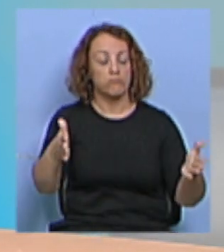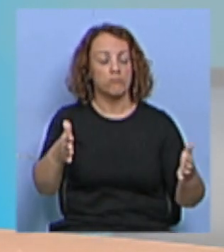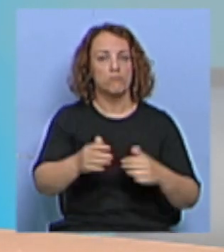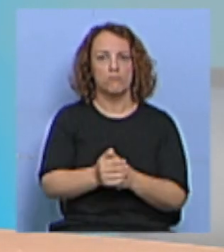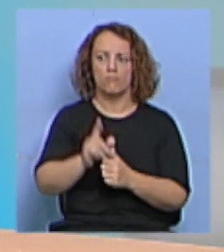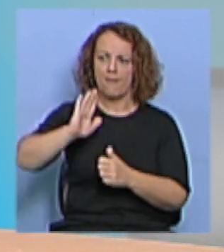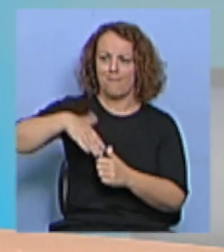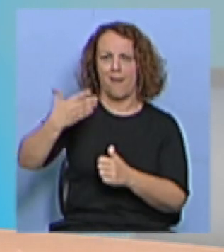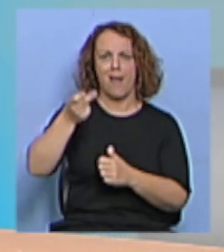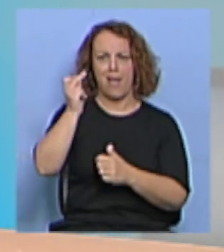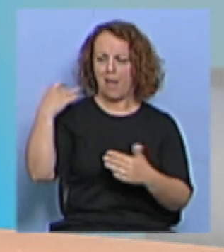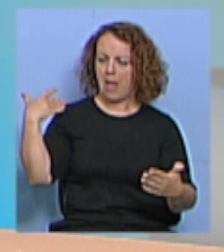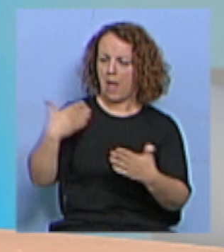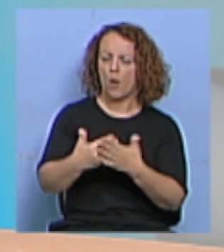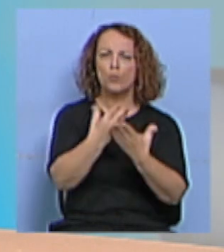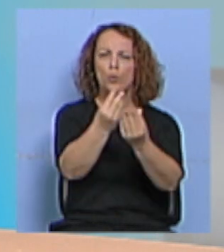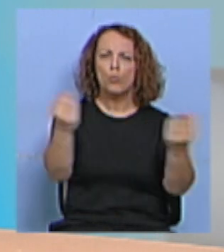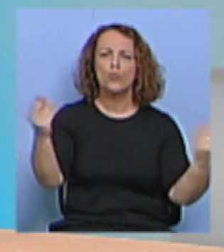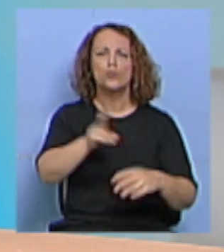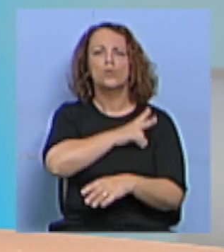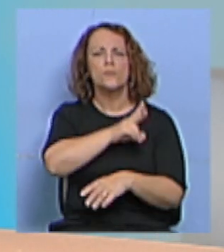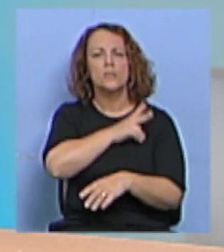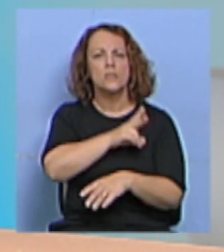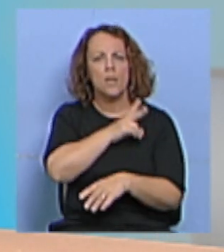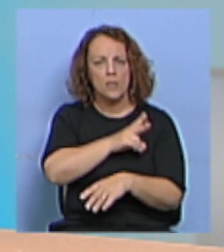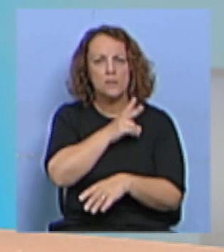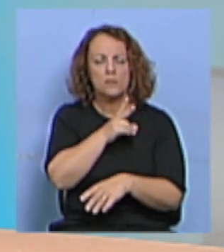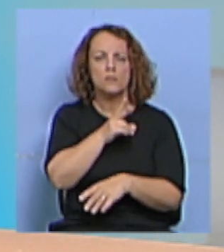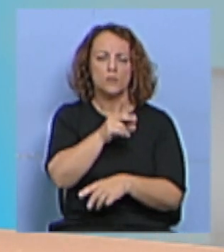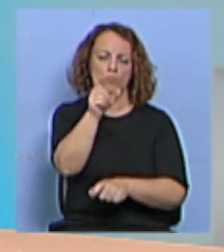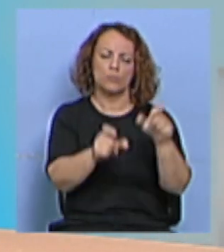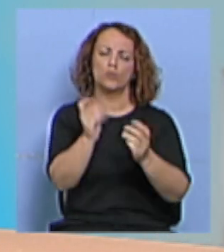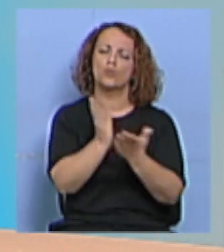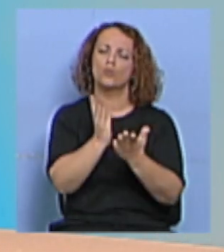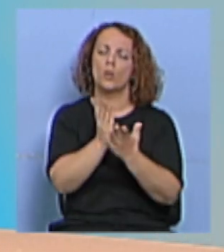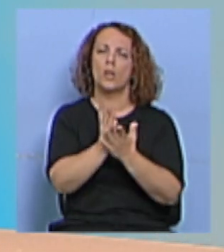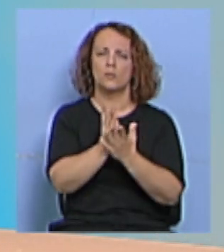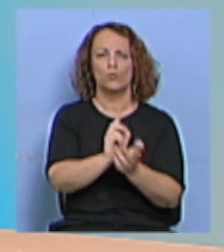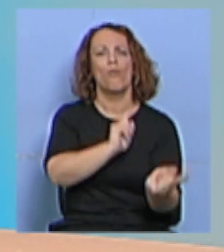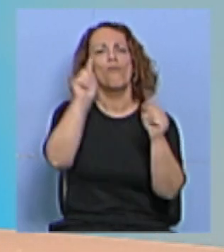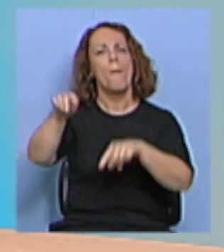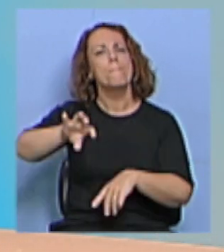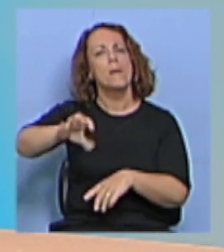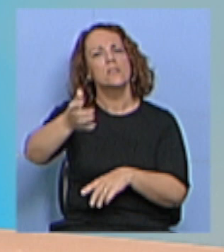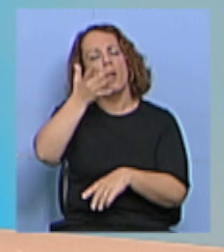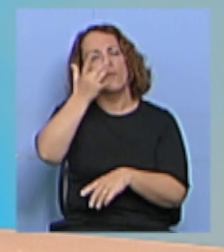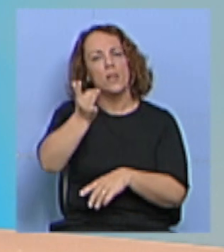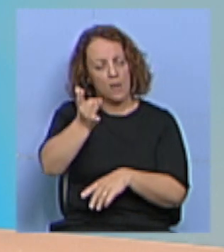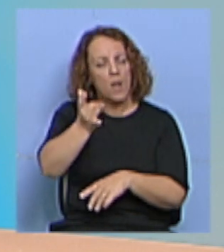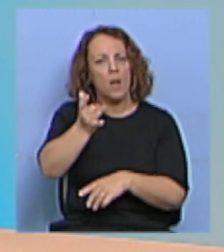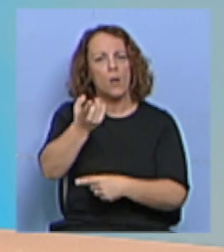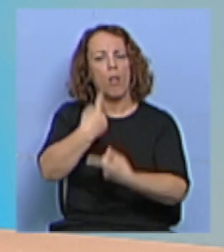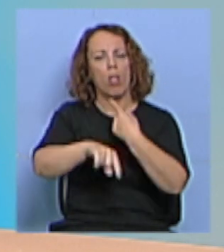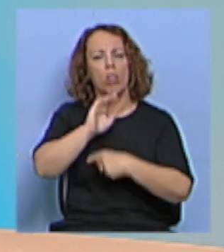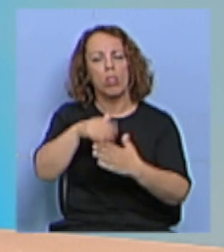últimos anos, muitos universitários que passam pela realidade destes países africanos, também para experiências